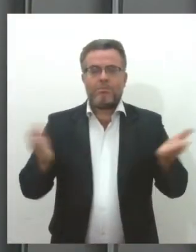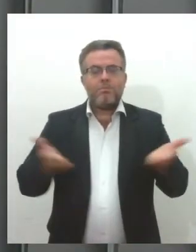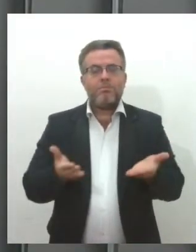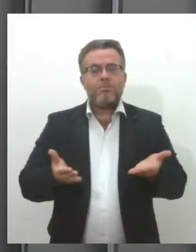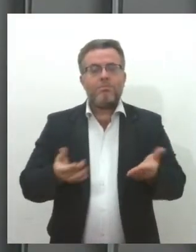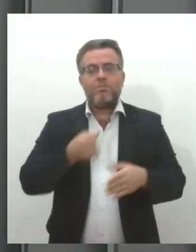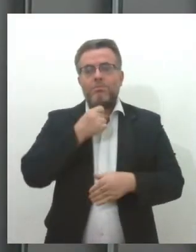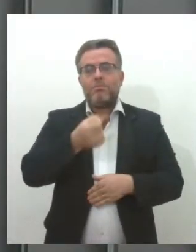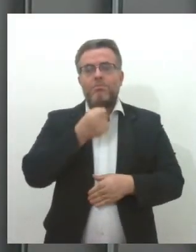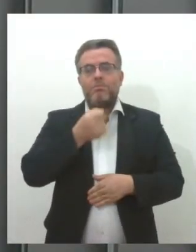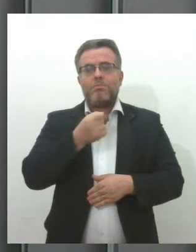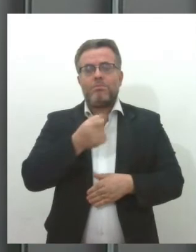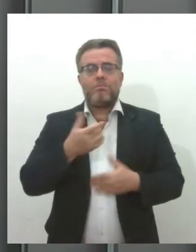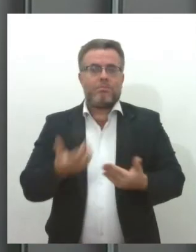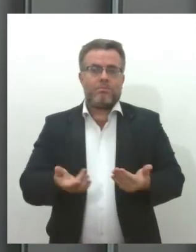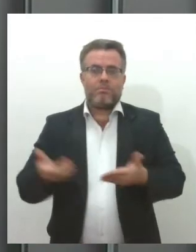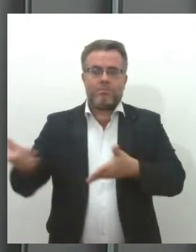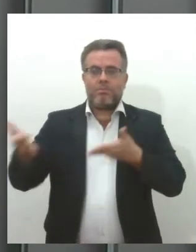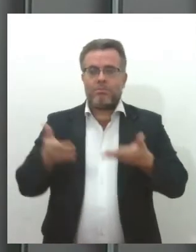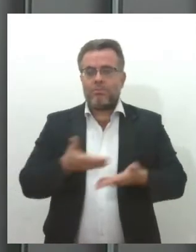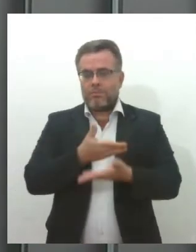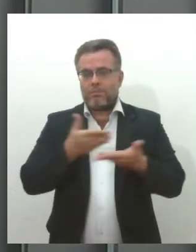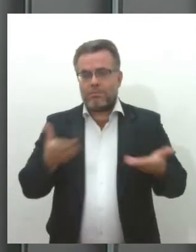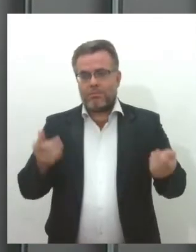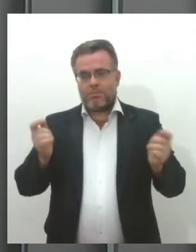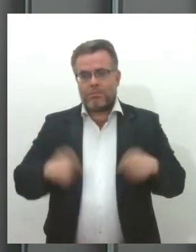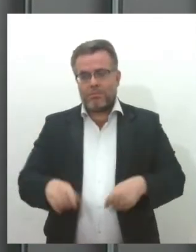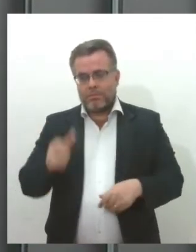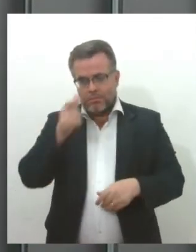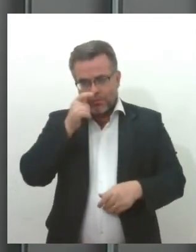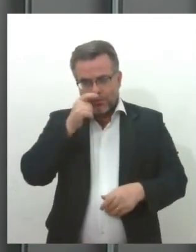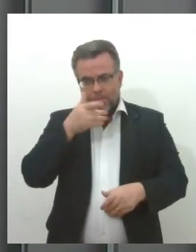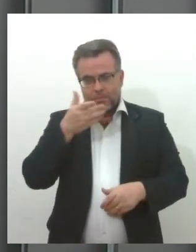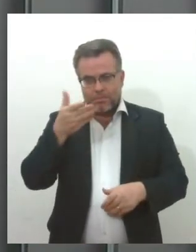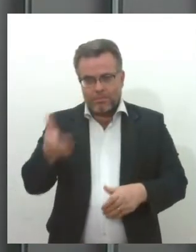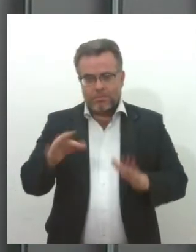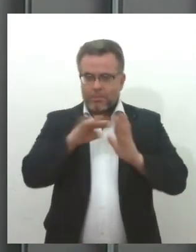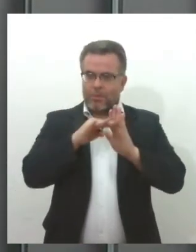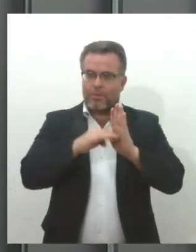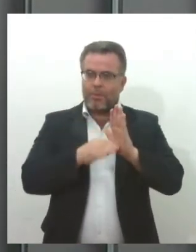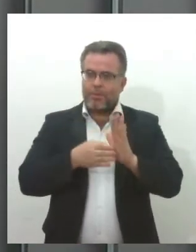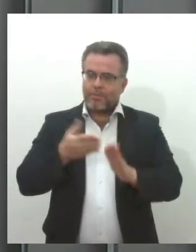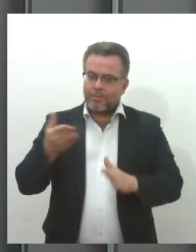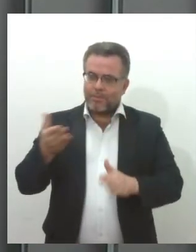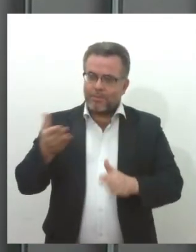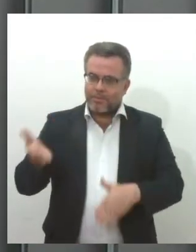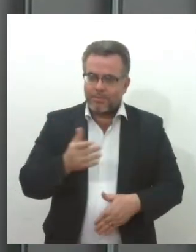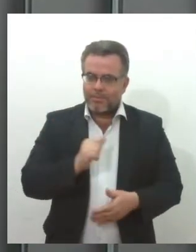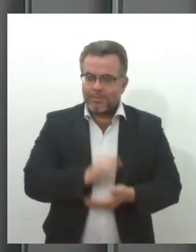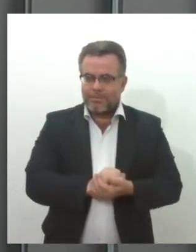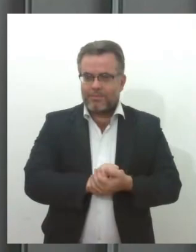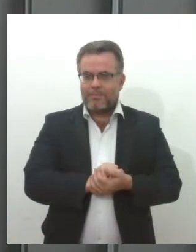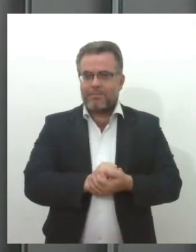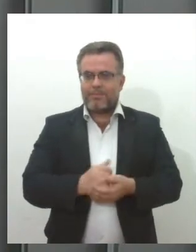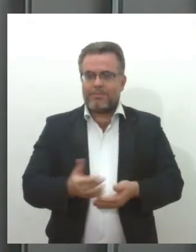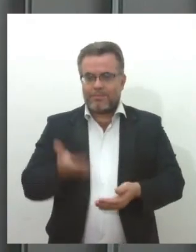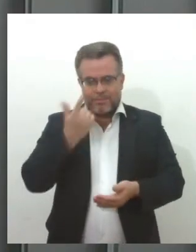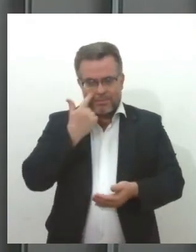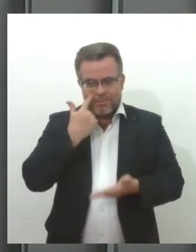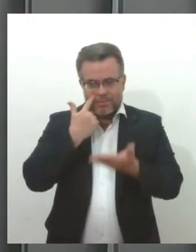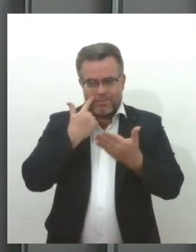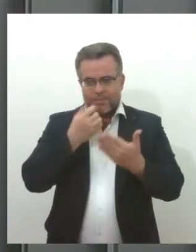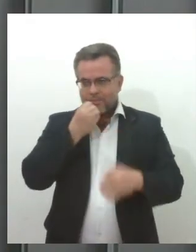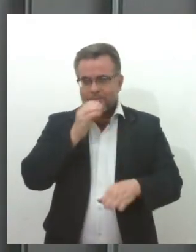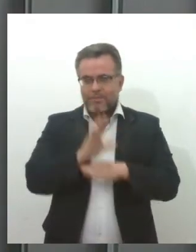jornalista além de Braga fazer um convite para você telespectador da TV assistir logo mais o programa elas no comando né Isso mesmo